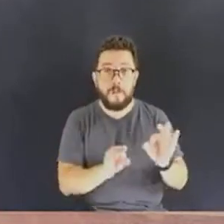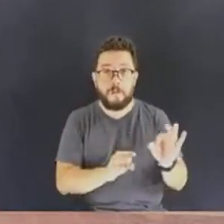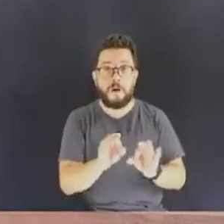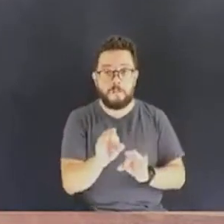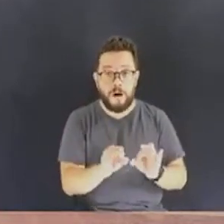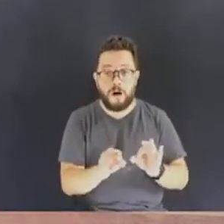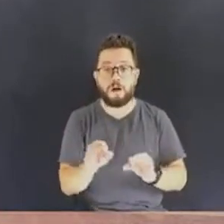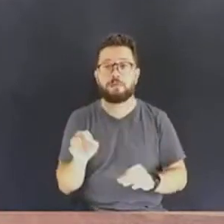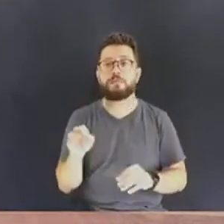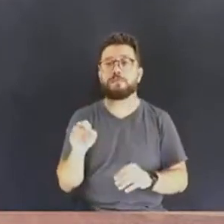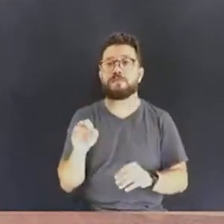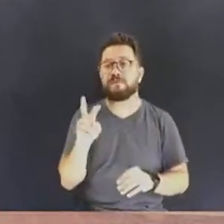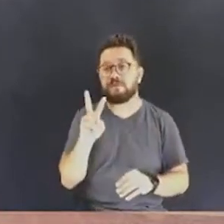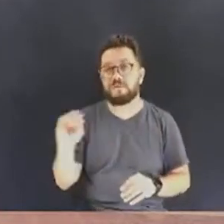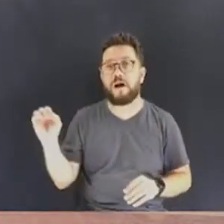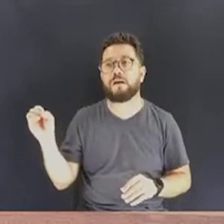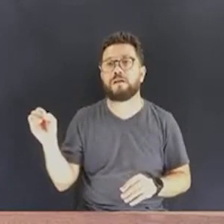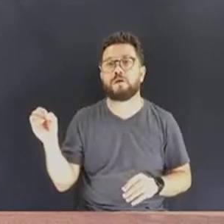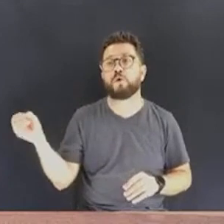CMEI já no mês de março,